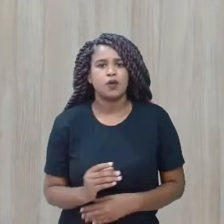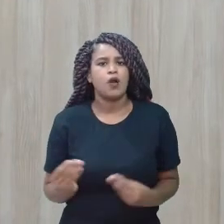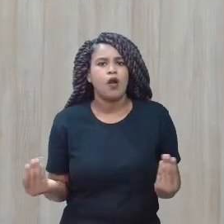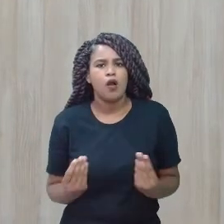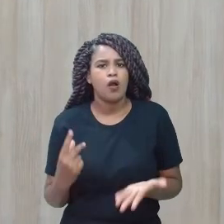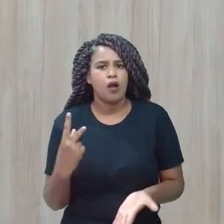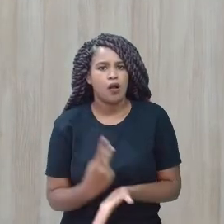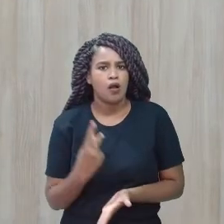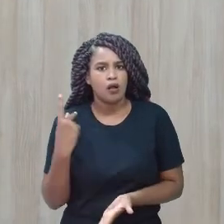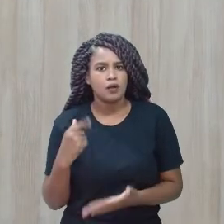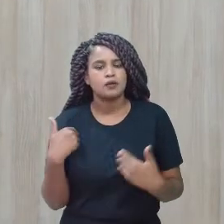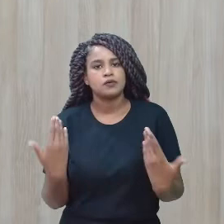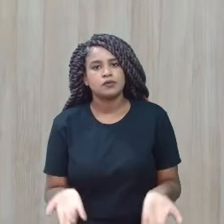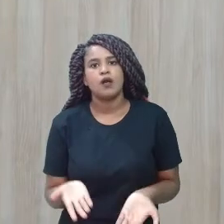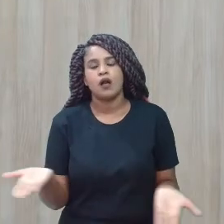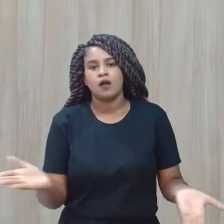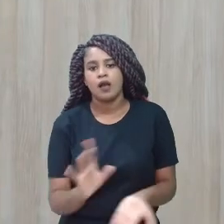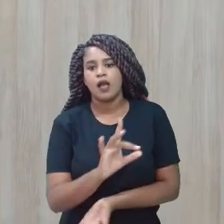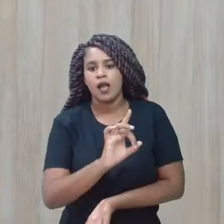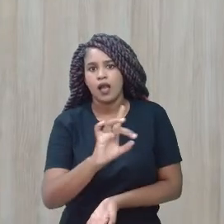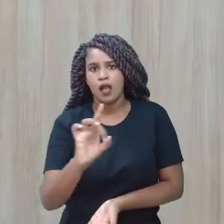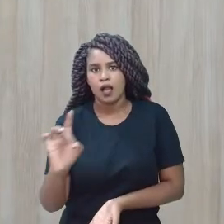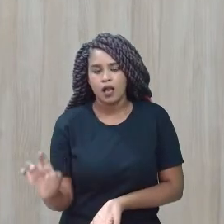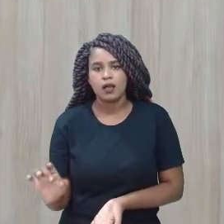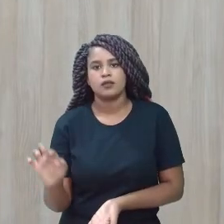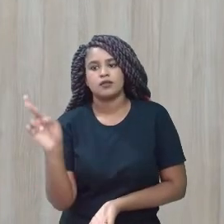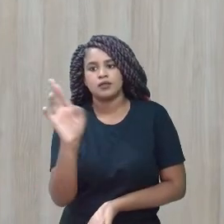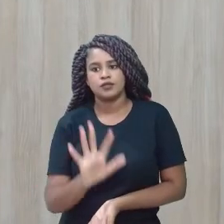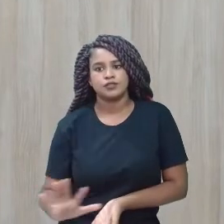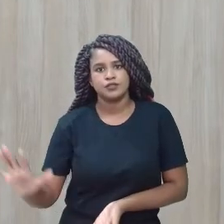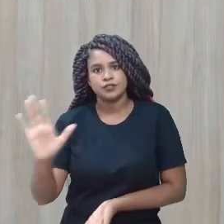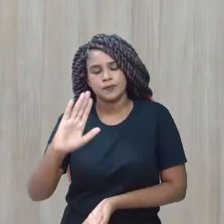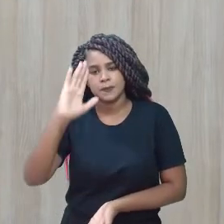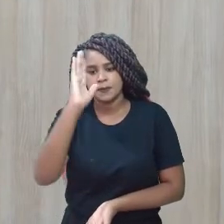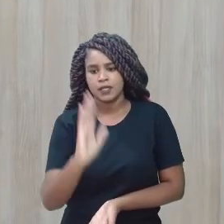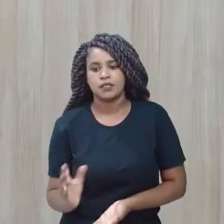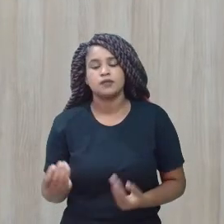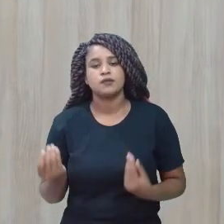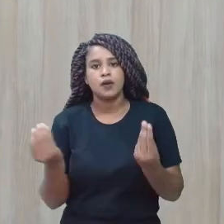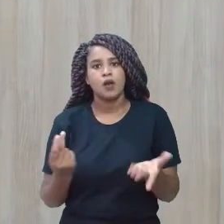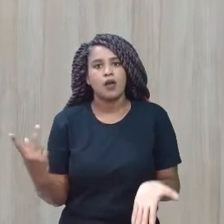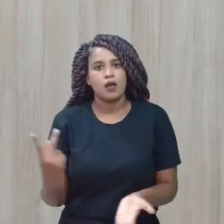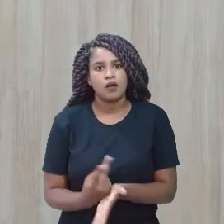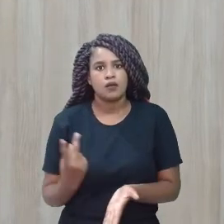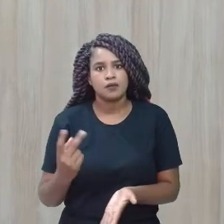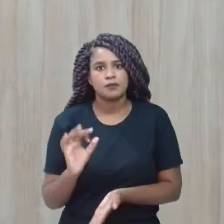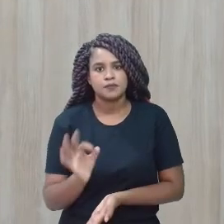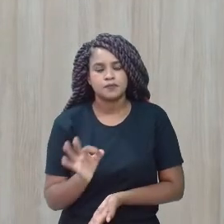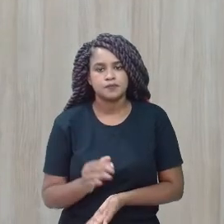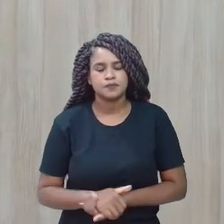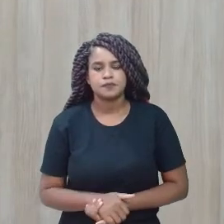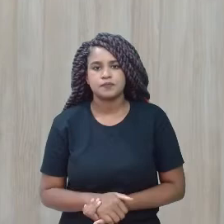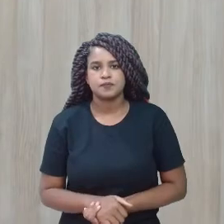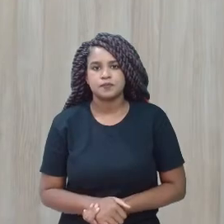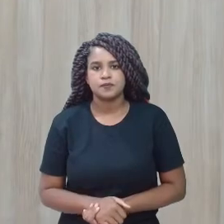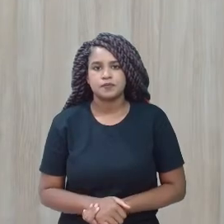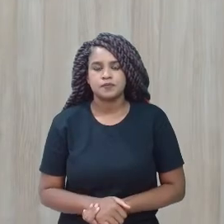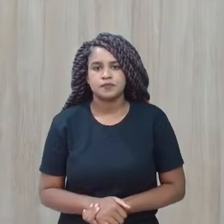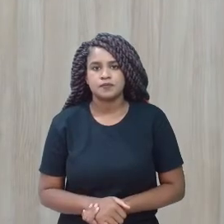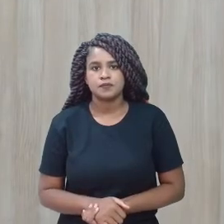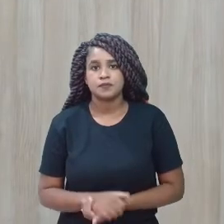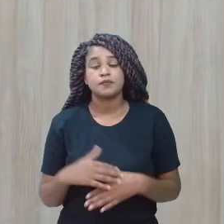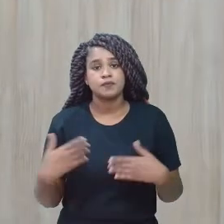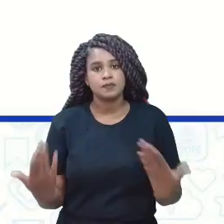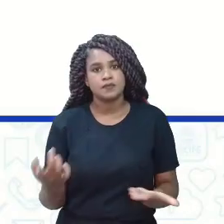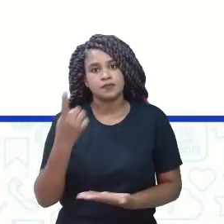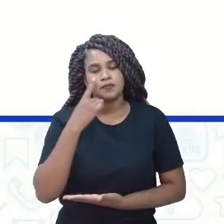dada aí, né? Vamos ver cada região do nosso Brasil, como é distribuída essa água. Então,